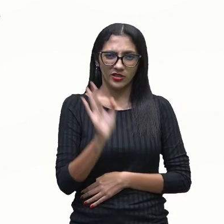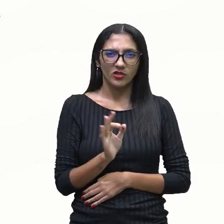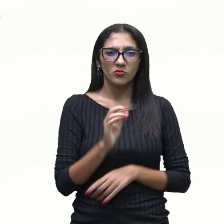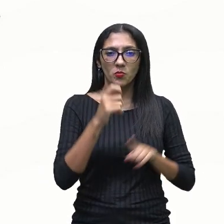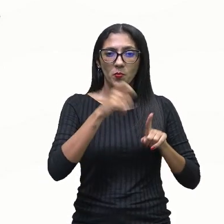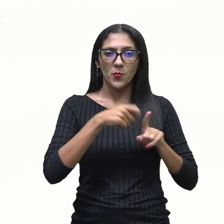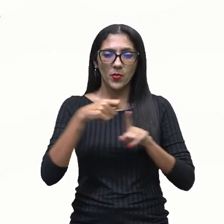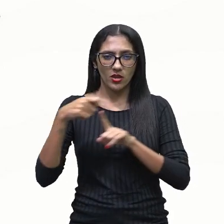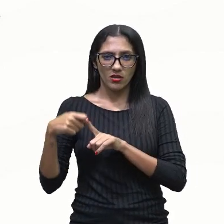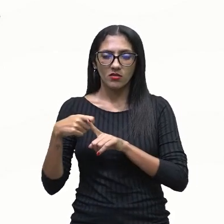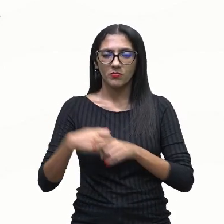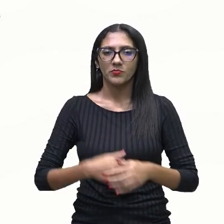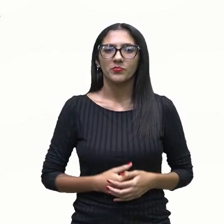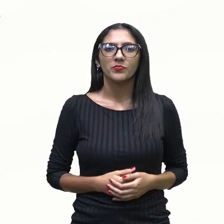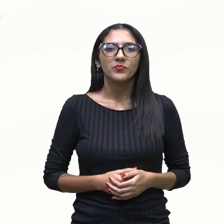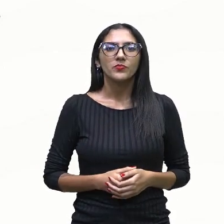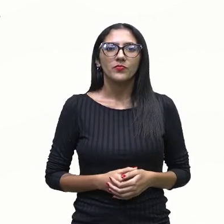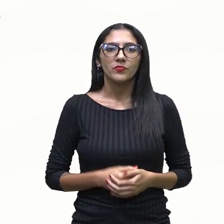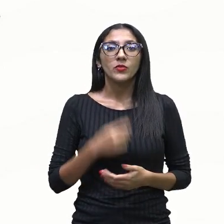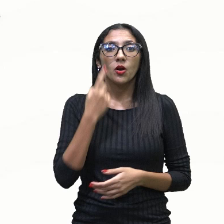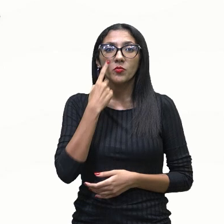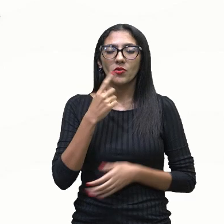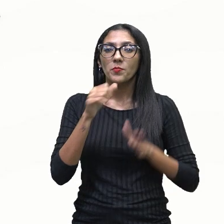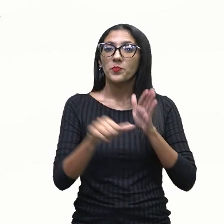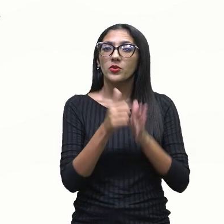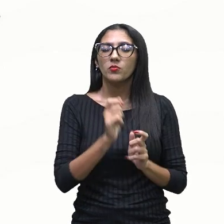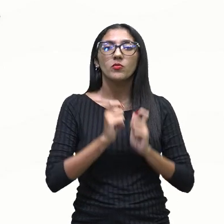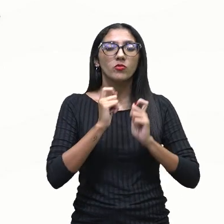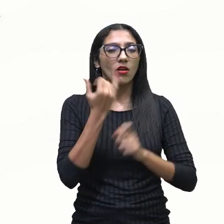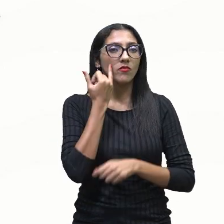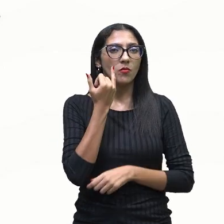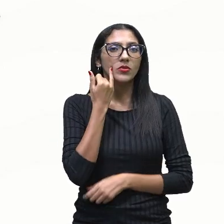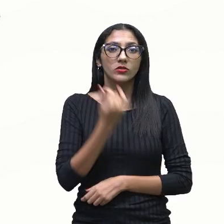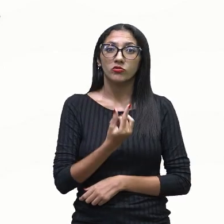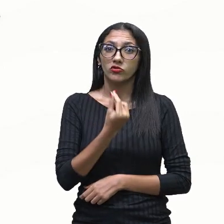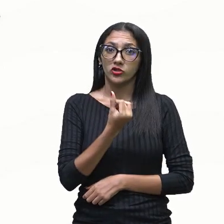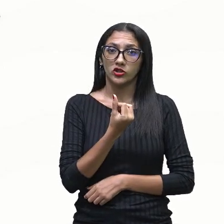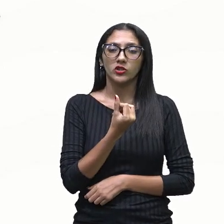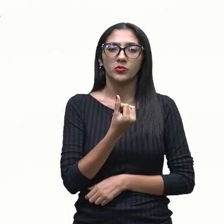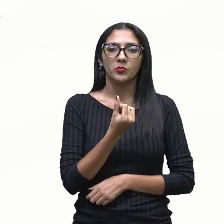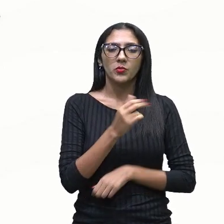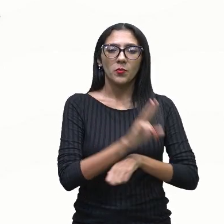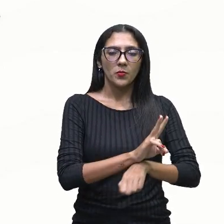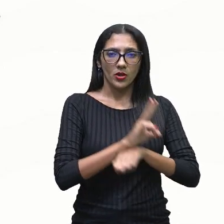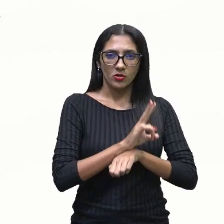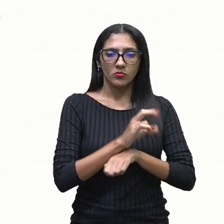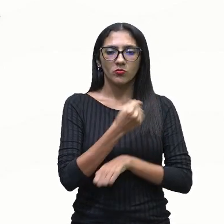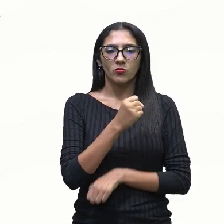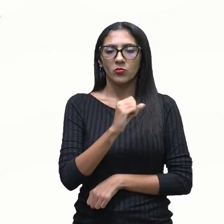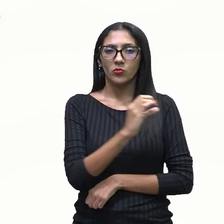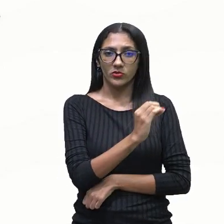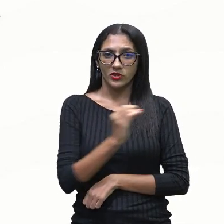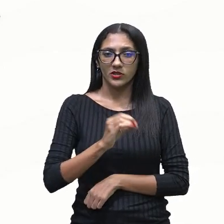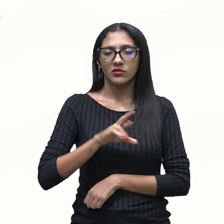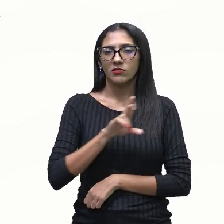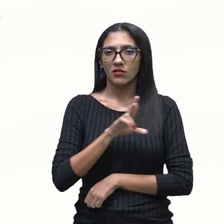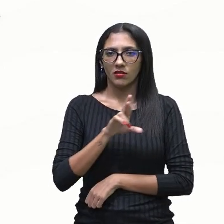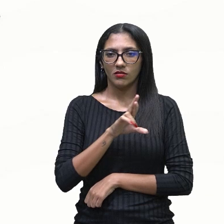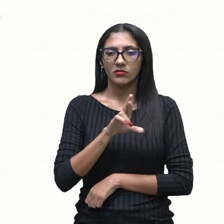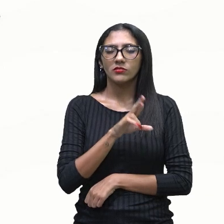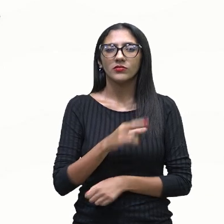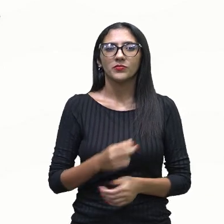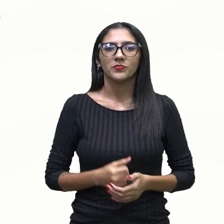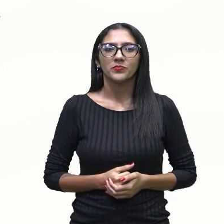Então, vamos destacar aqui, primeiro, o valor que o Fábio pediu emprestado, que foi de R$800, e o